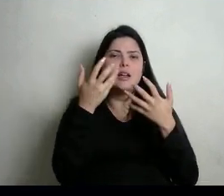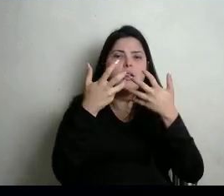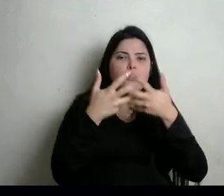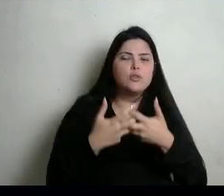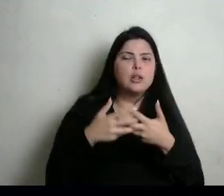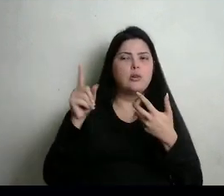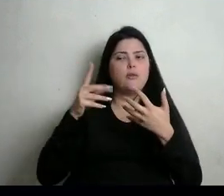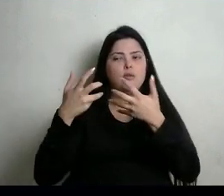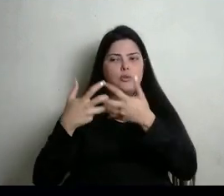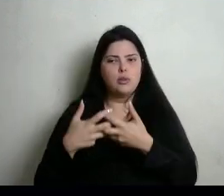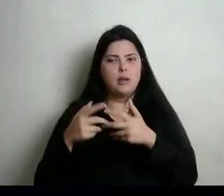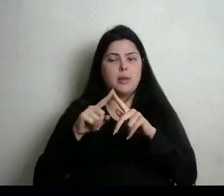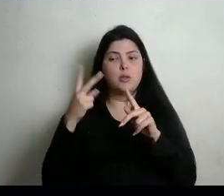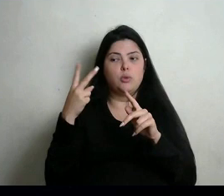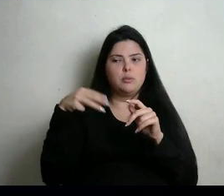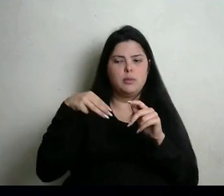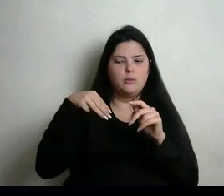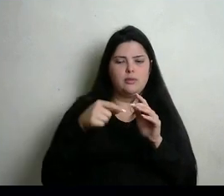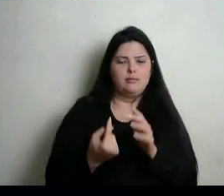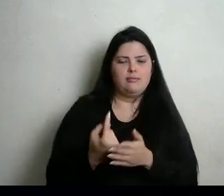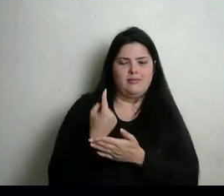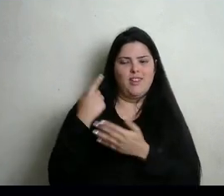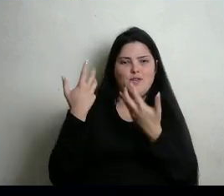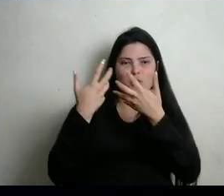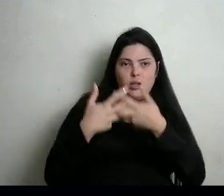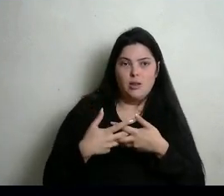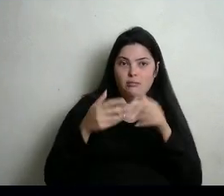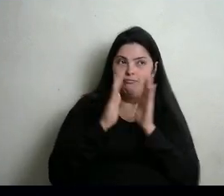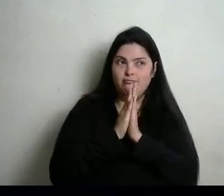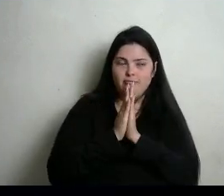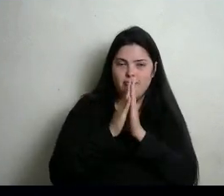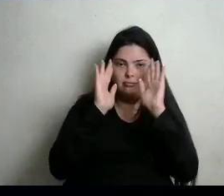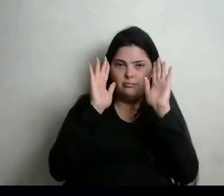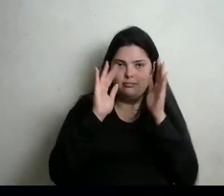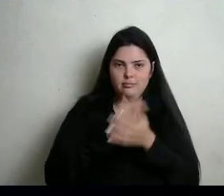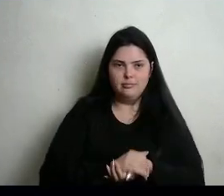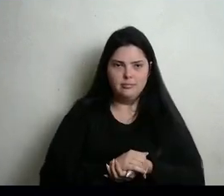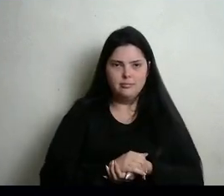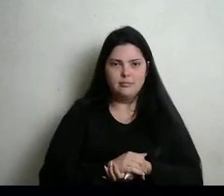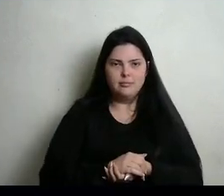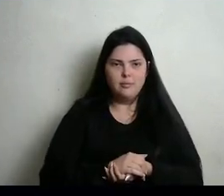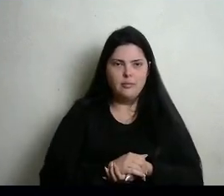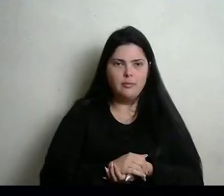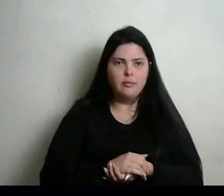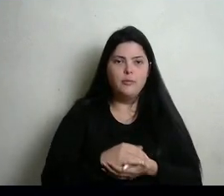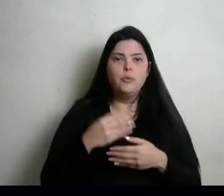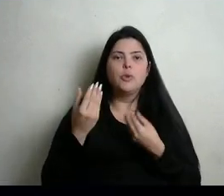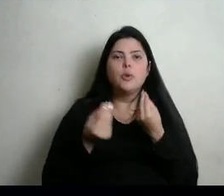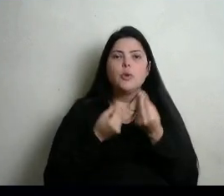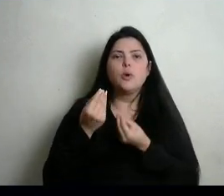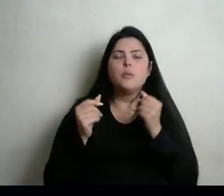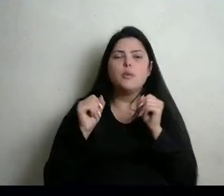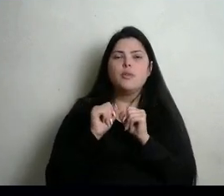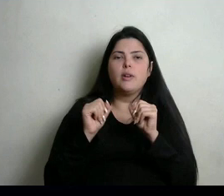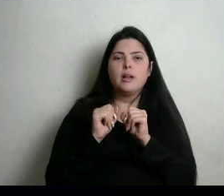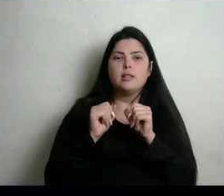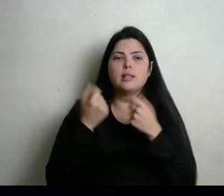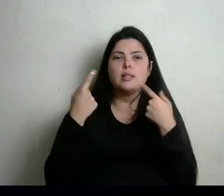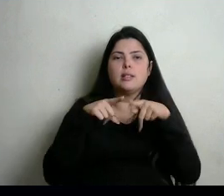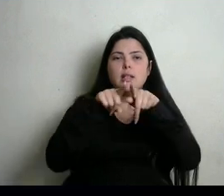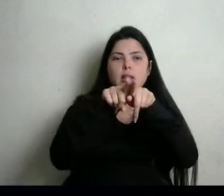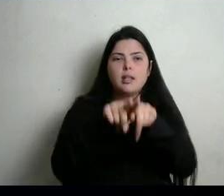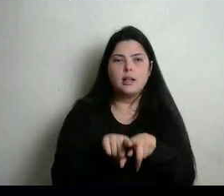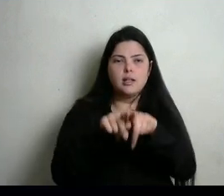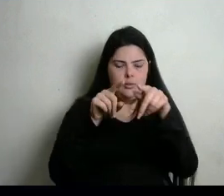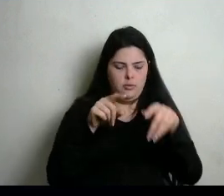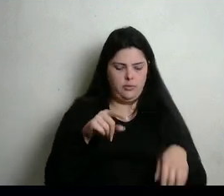2 minutos atrás estava funcionando, então oremos. E aí, como é que funcionou essa integração? Eu criei